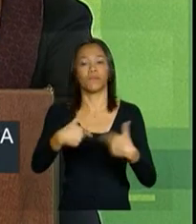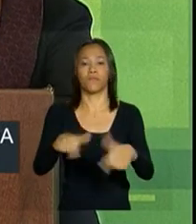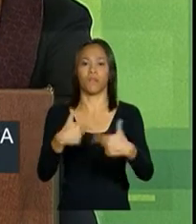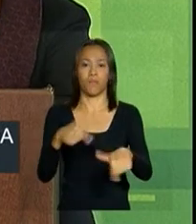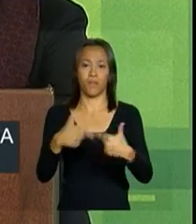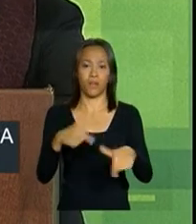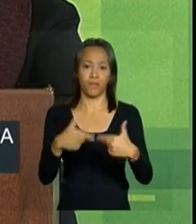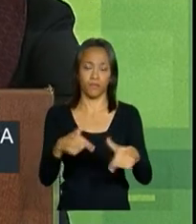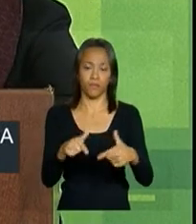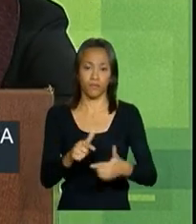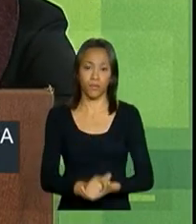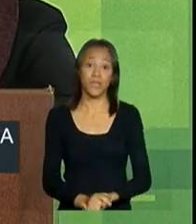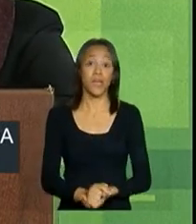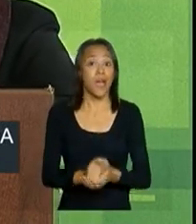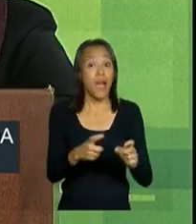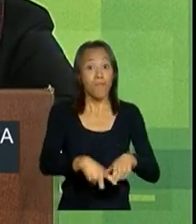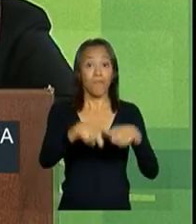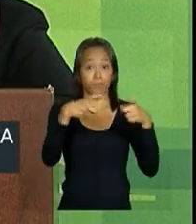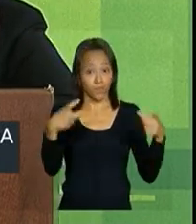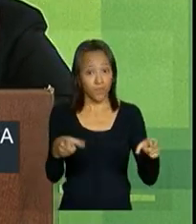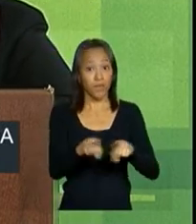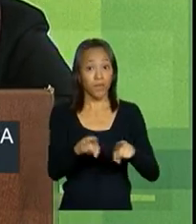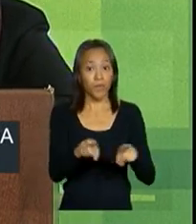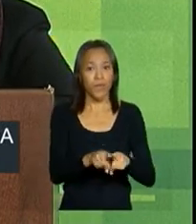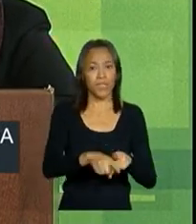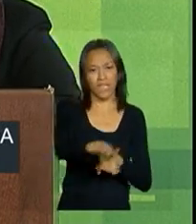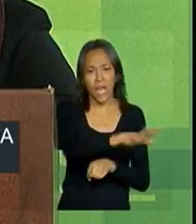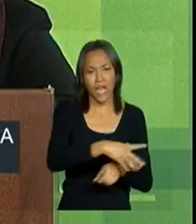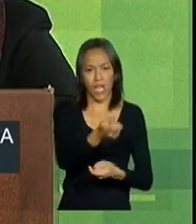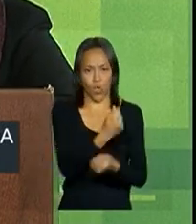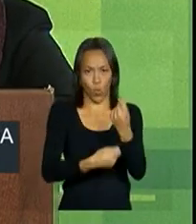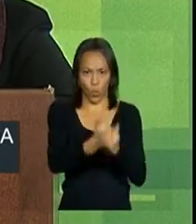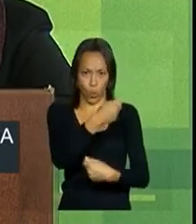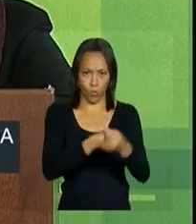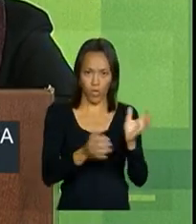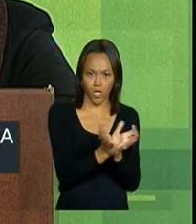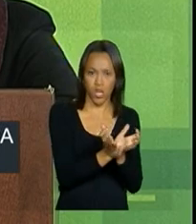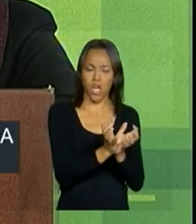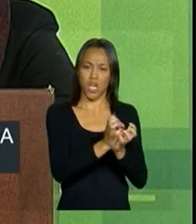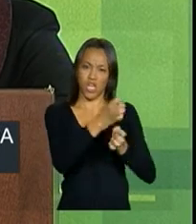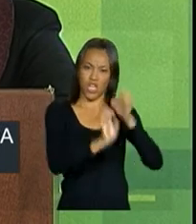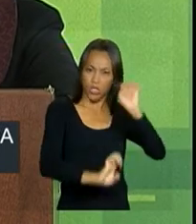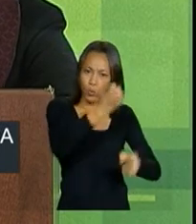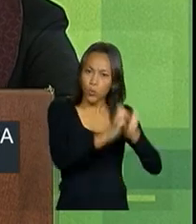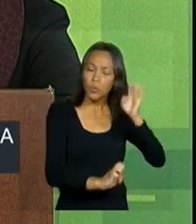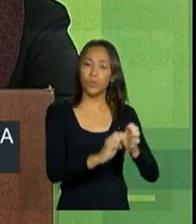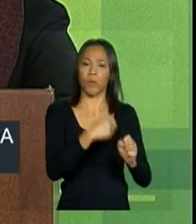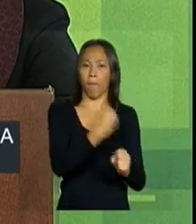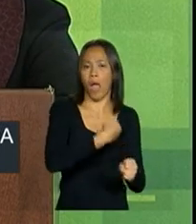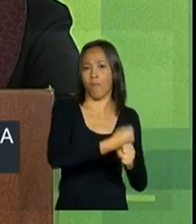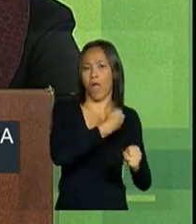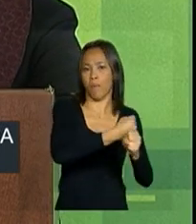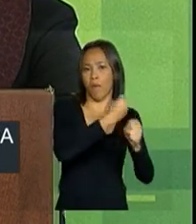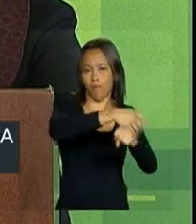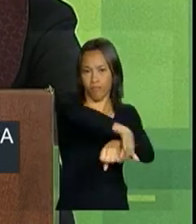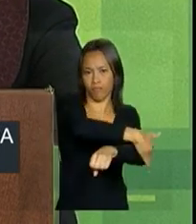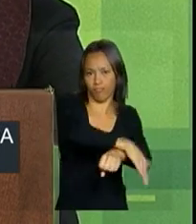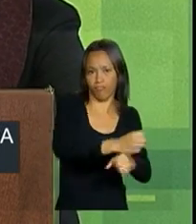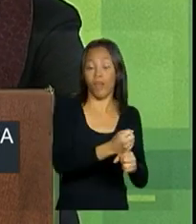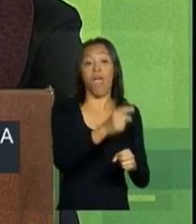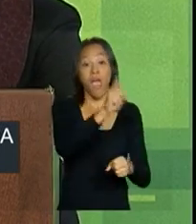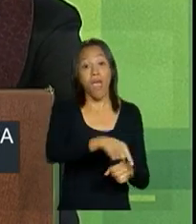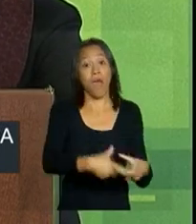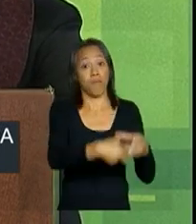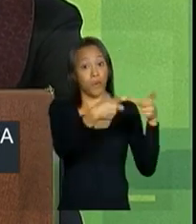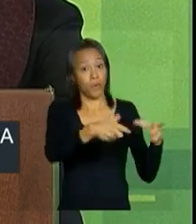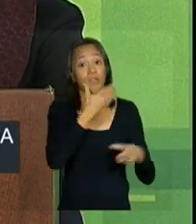mais majoritariamente masculinos os setores econômicos da indústria da construção civil os